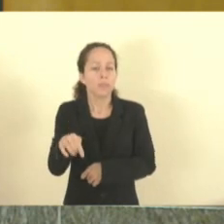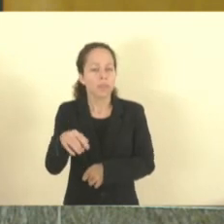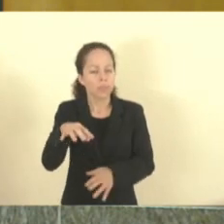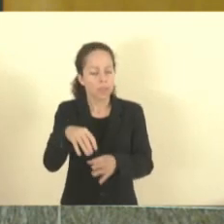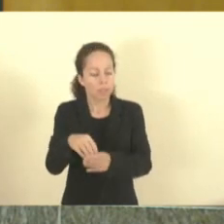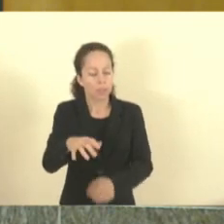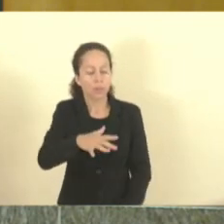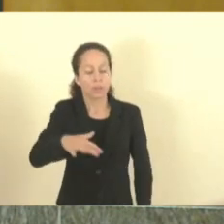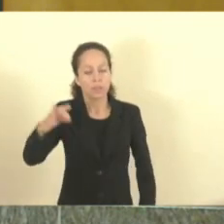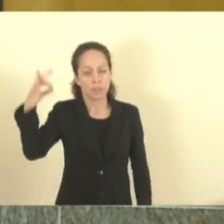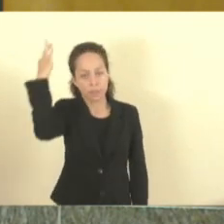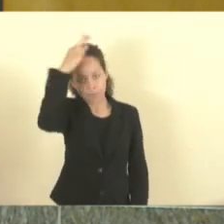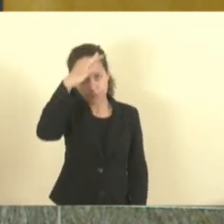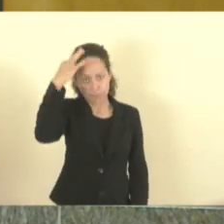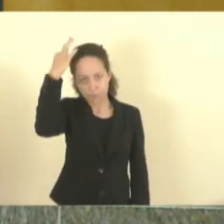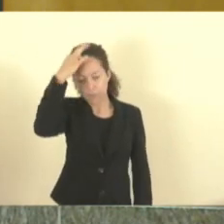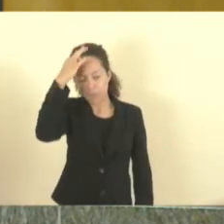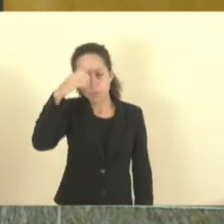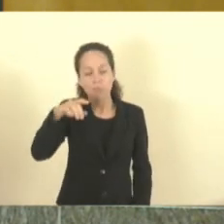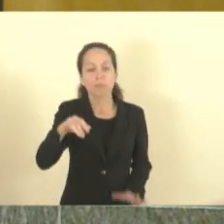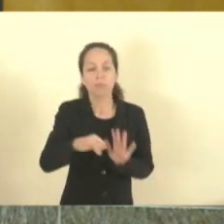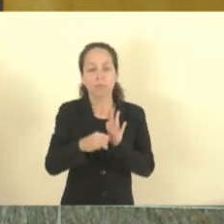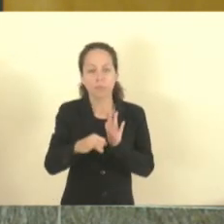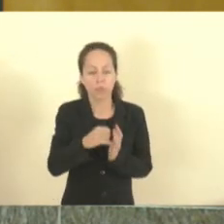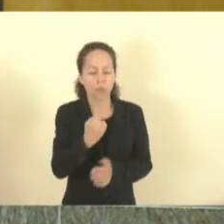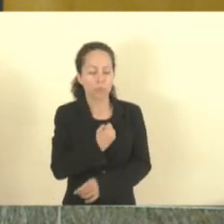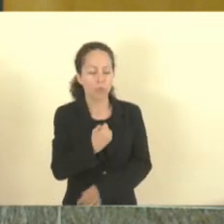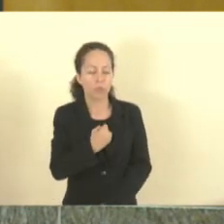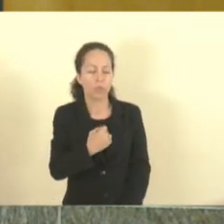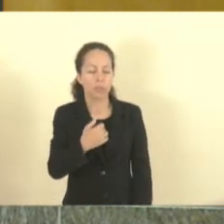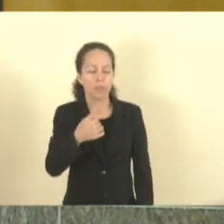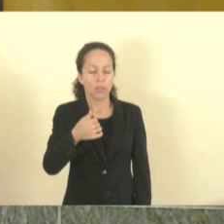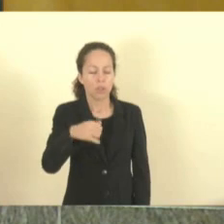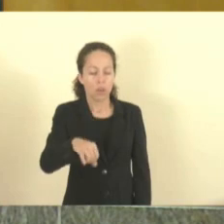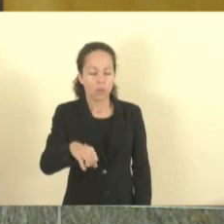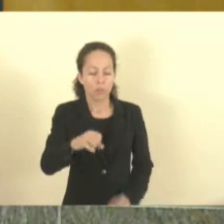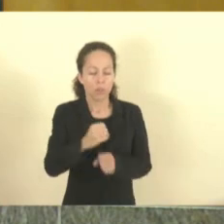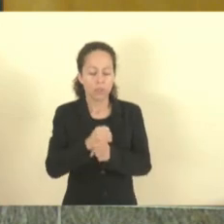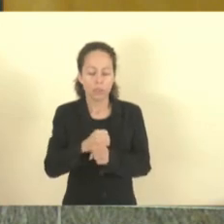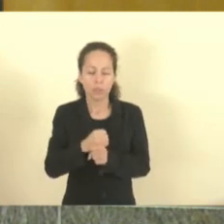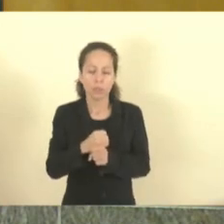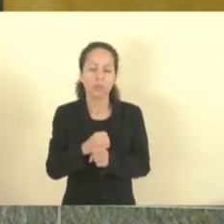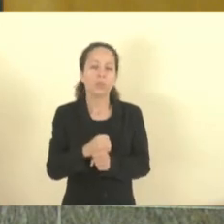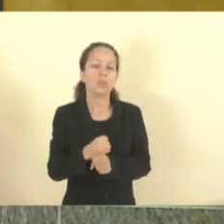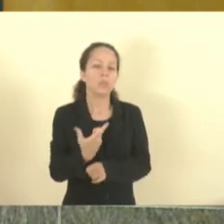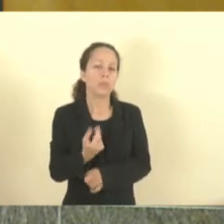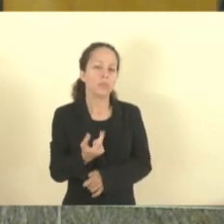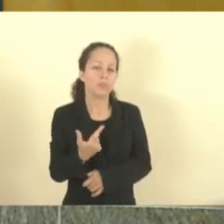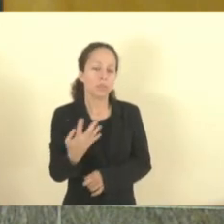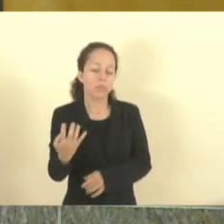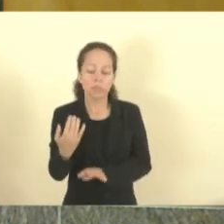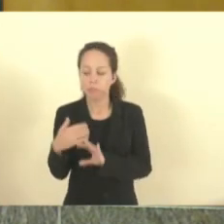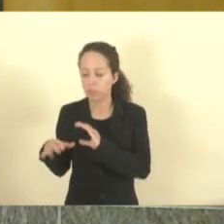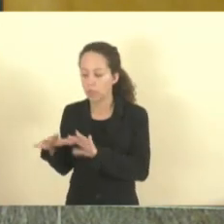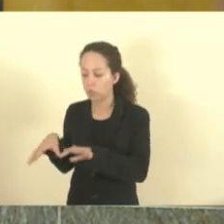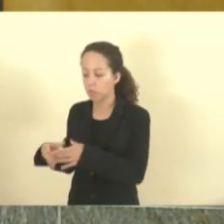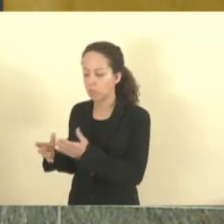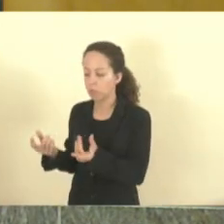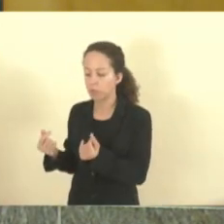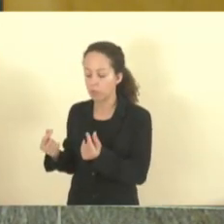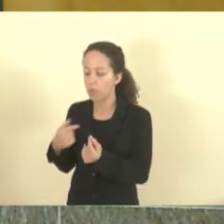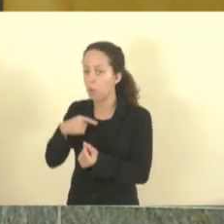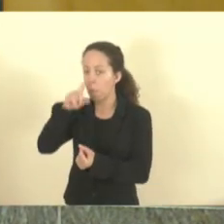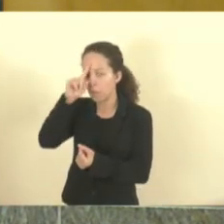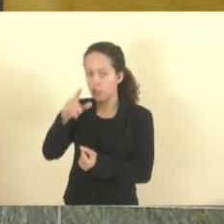Santo, publicado no edital do dia 19/2/2024. Eu convoco aí as comissões de Justiça e Finanças e vou designar o deputado Thiago Hoff